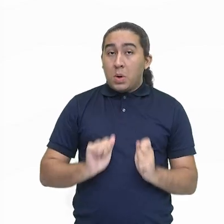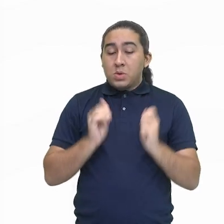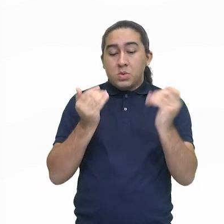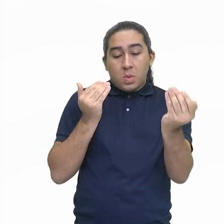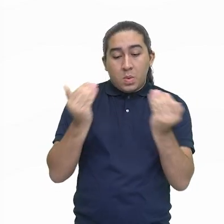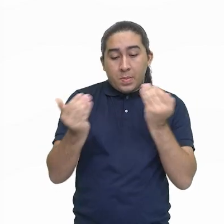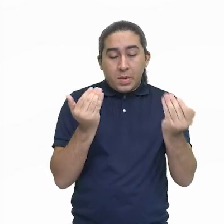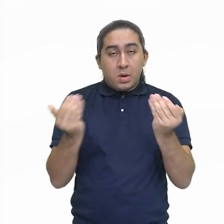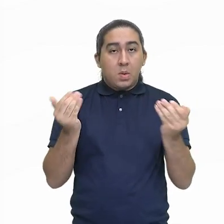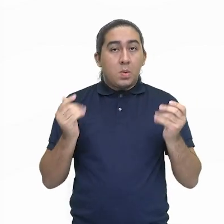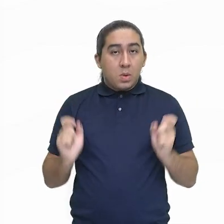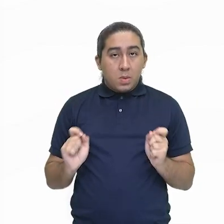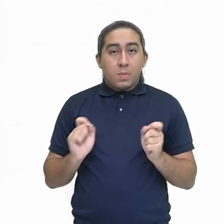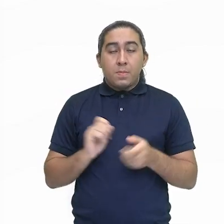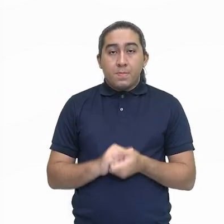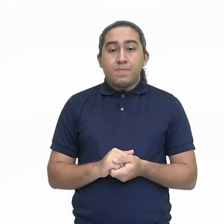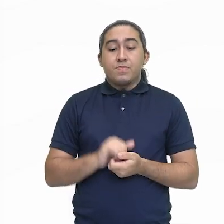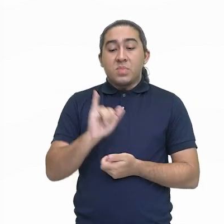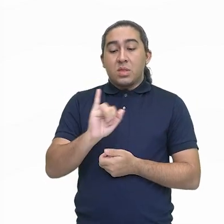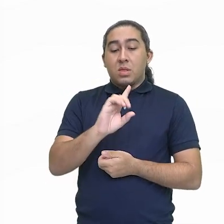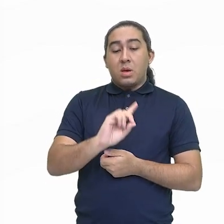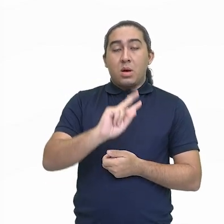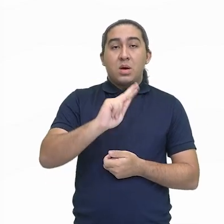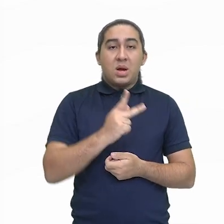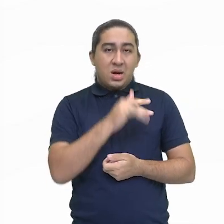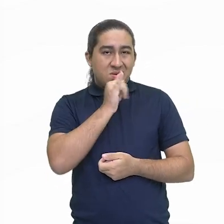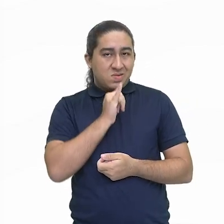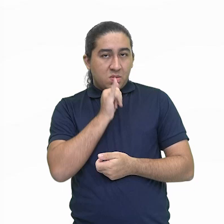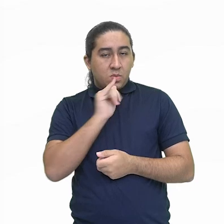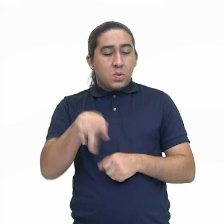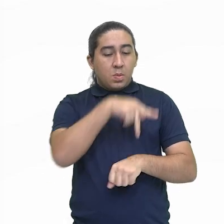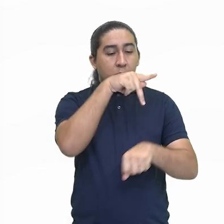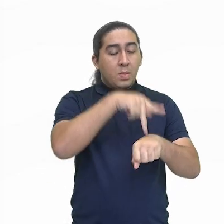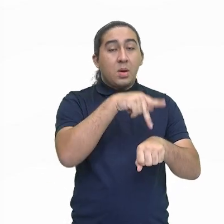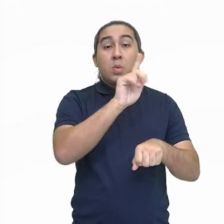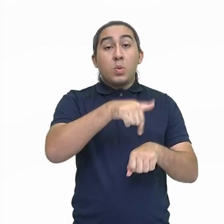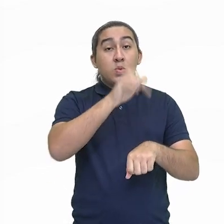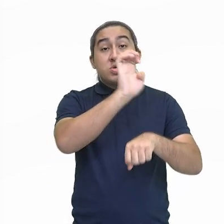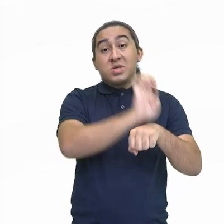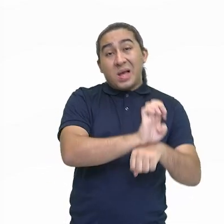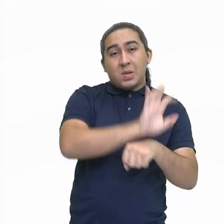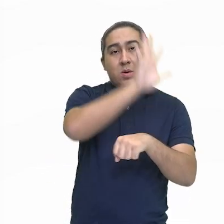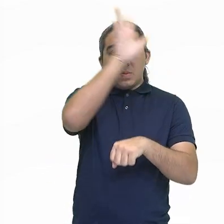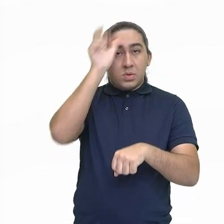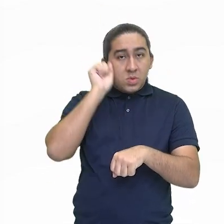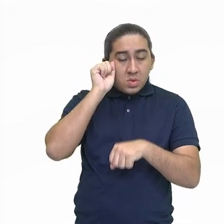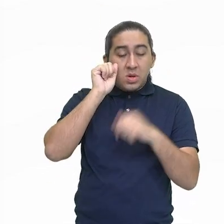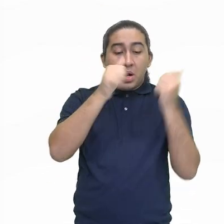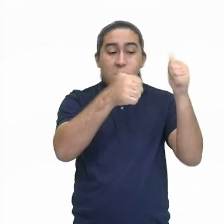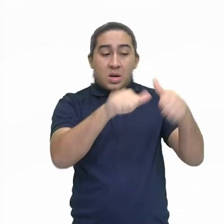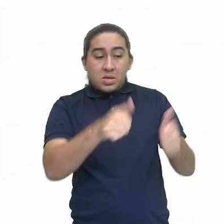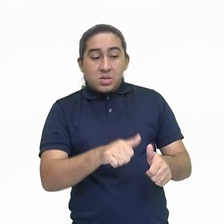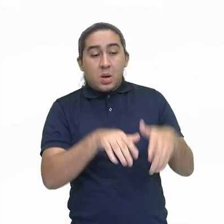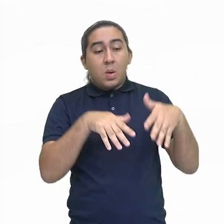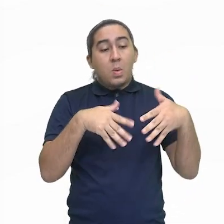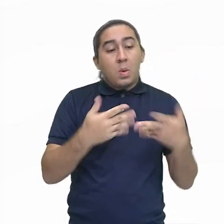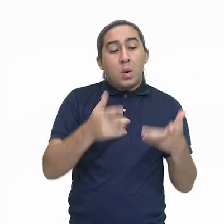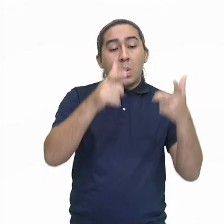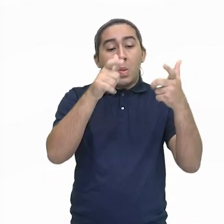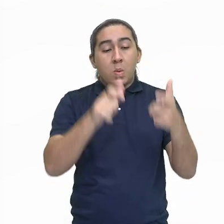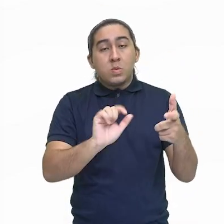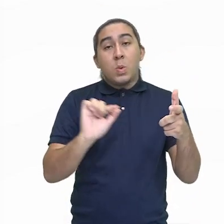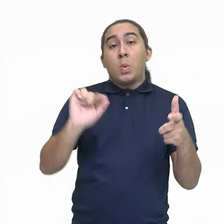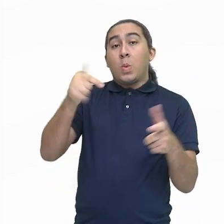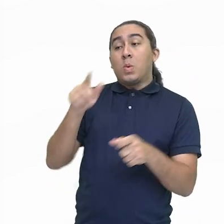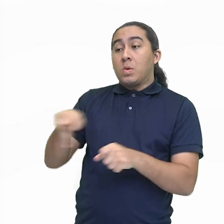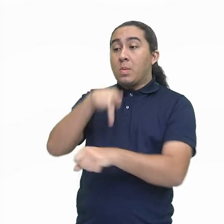comparar o IDH do estado, por exemplo, do Amazonas e verificar quem é que está ali, um outro